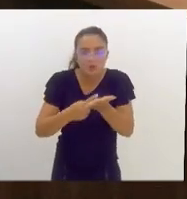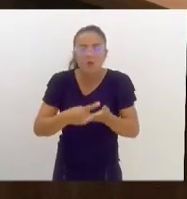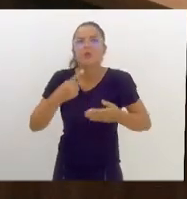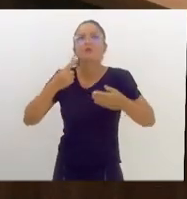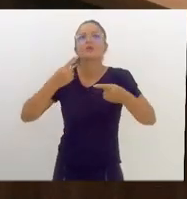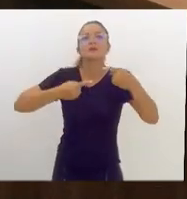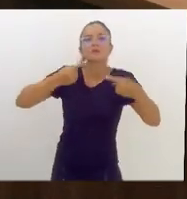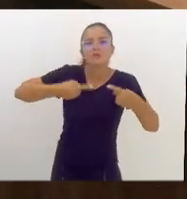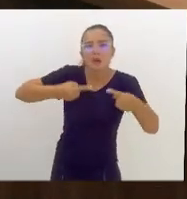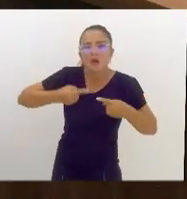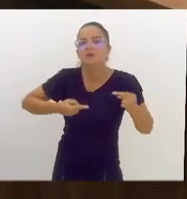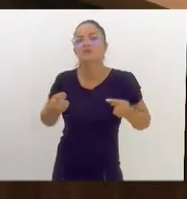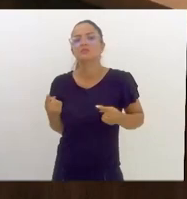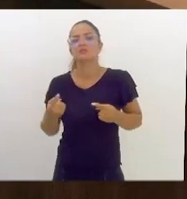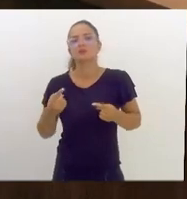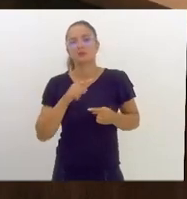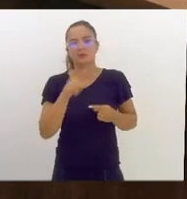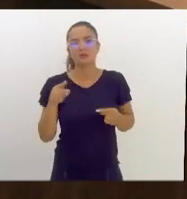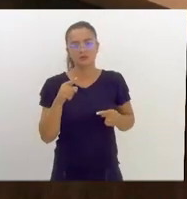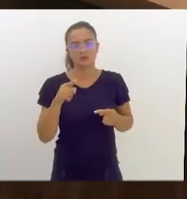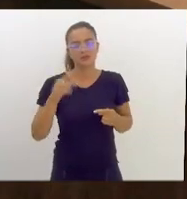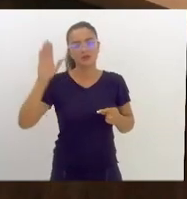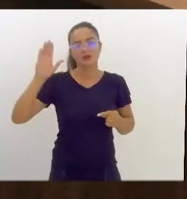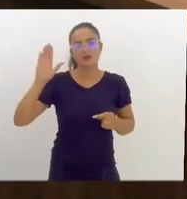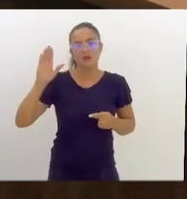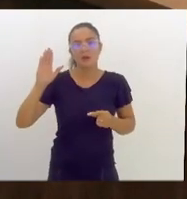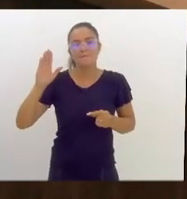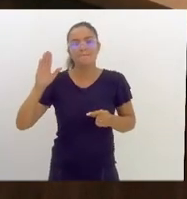debates com os pré-candidatos.